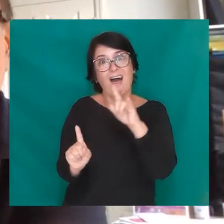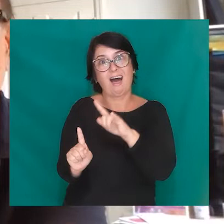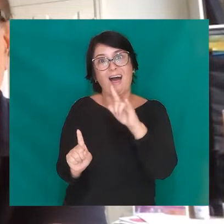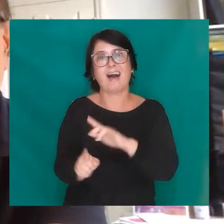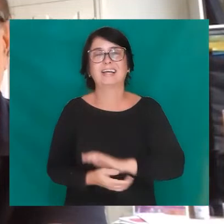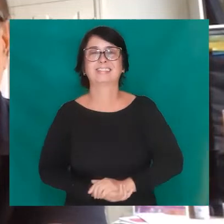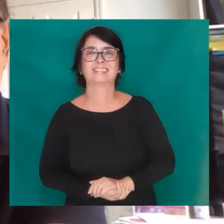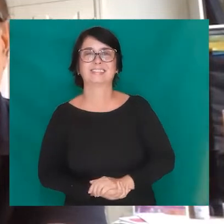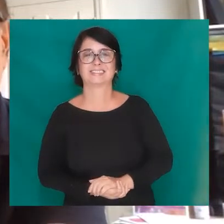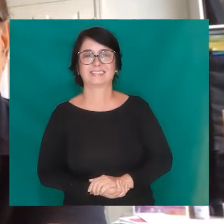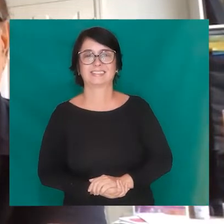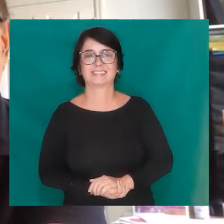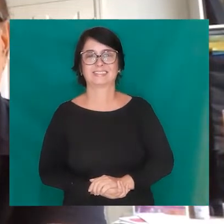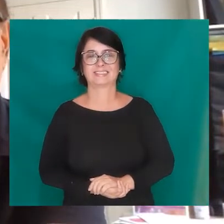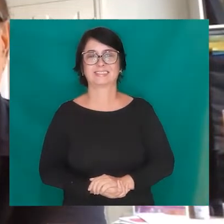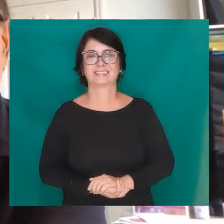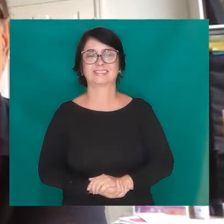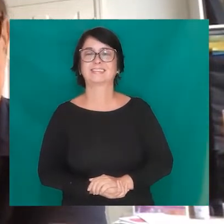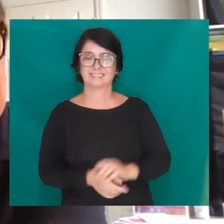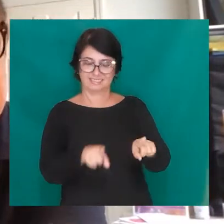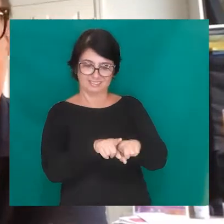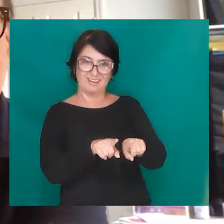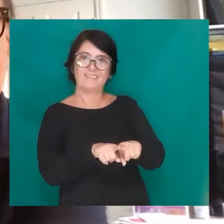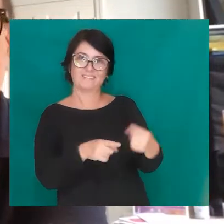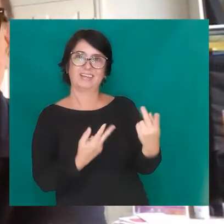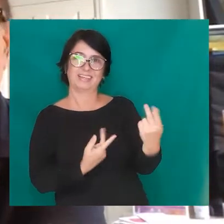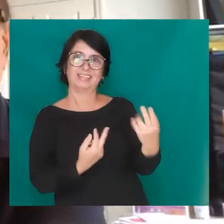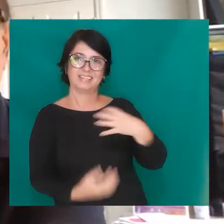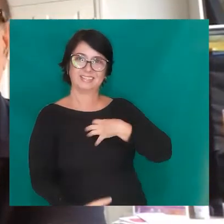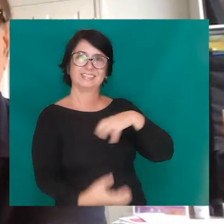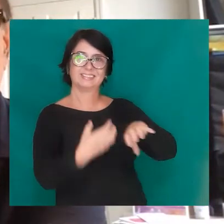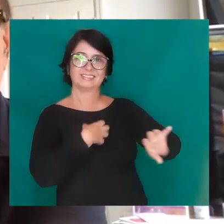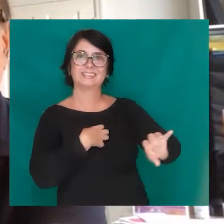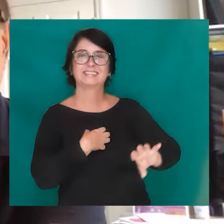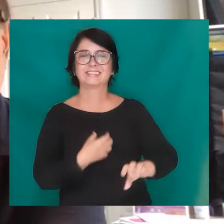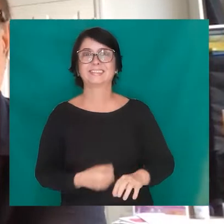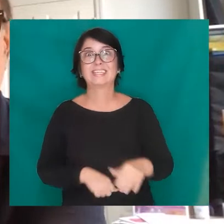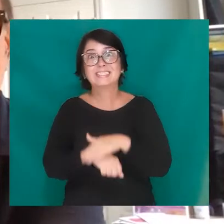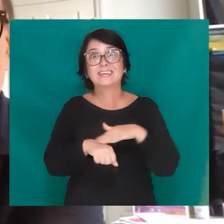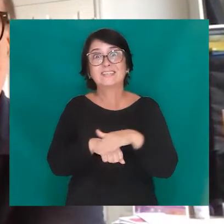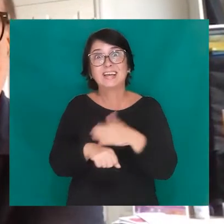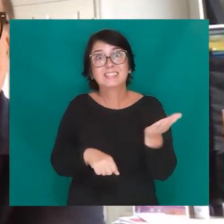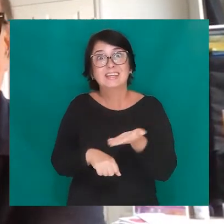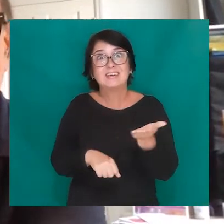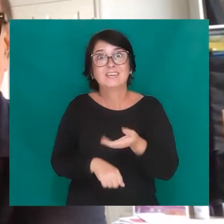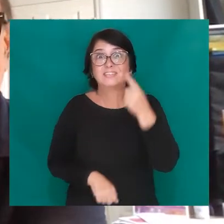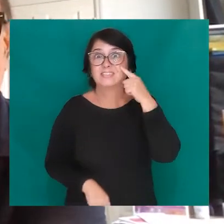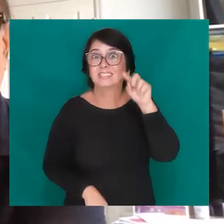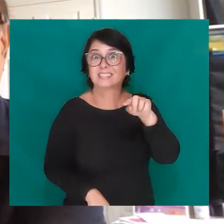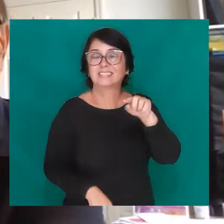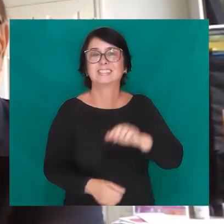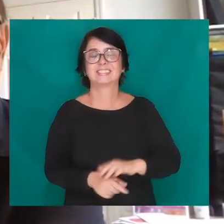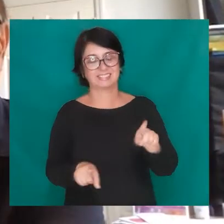Borghetti. É sim, Renato. Que maravilha. Tenho certeza que esse papo de hoje vai ser muito legal, vai ser muito interessante